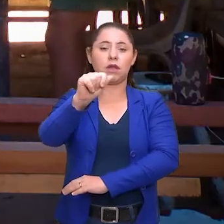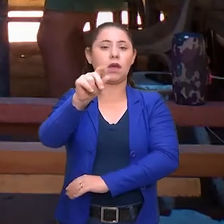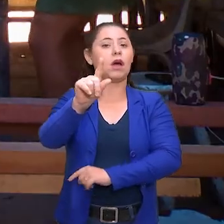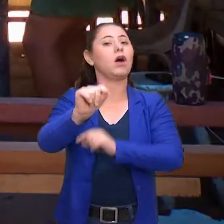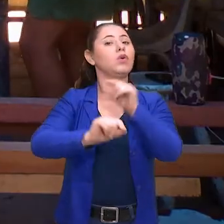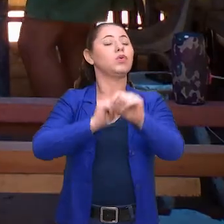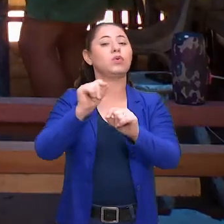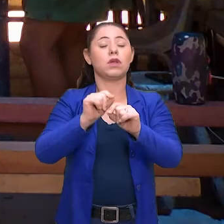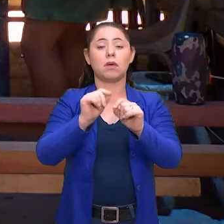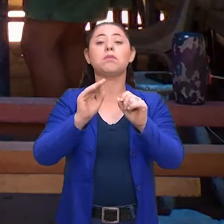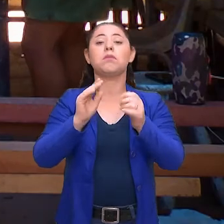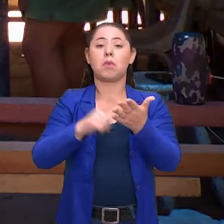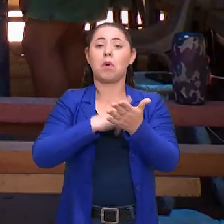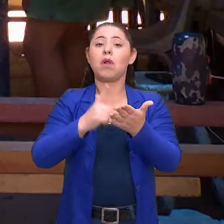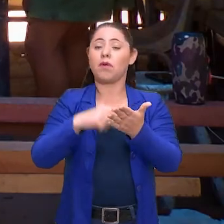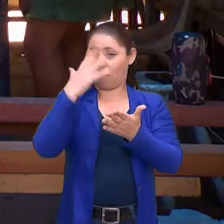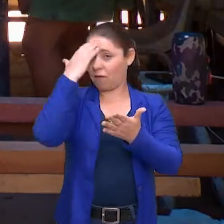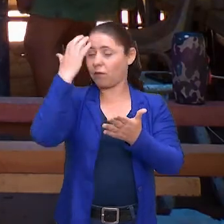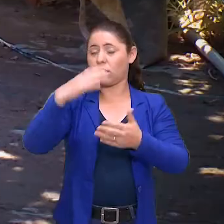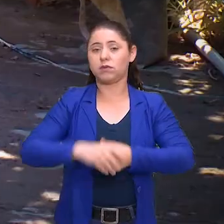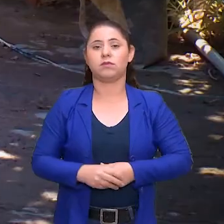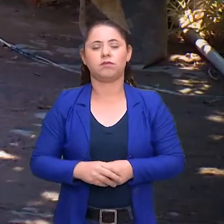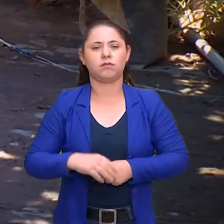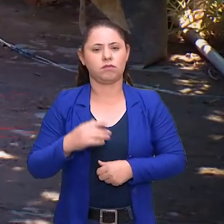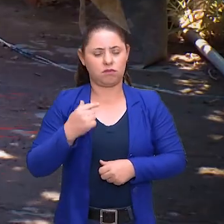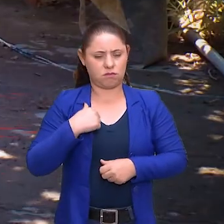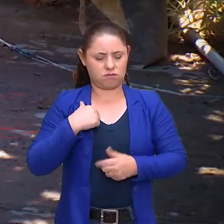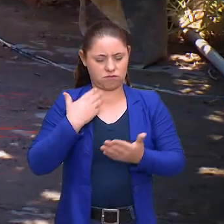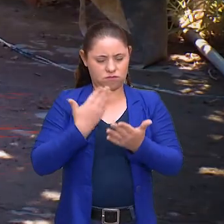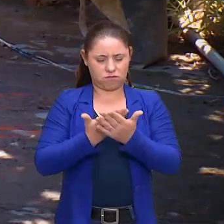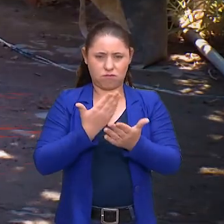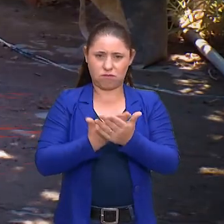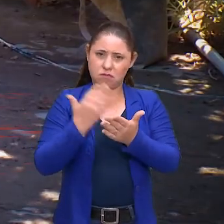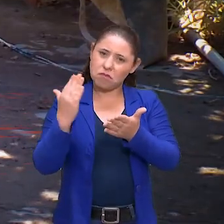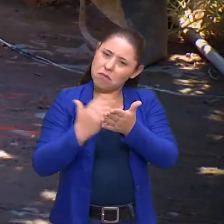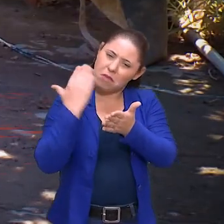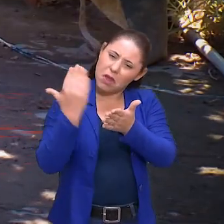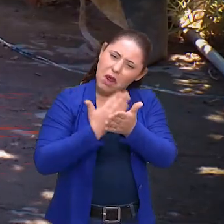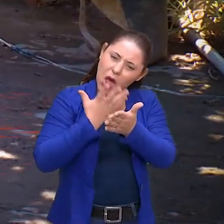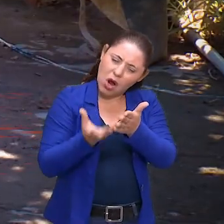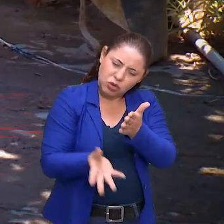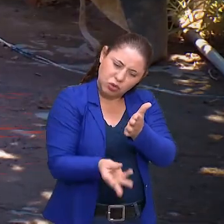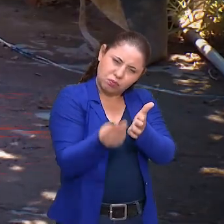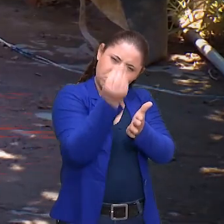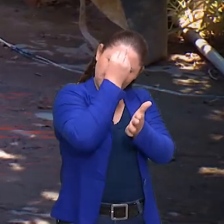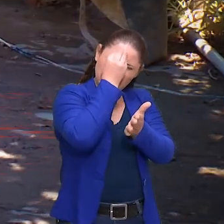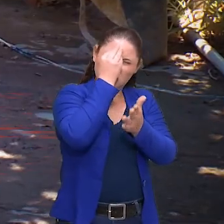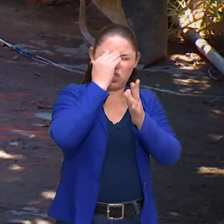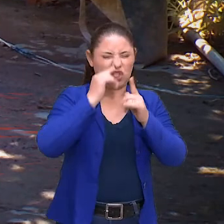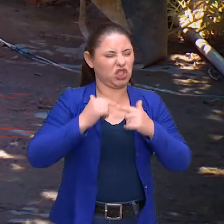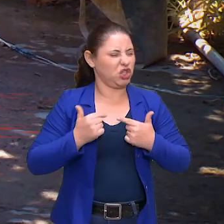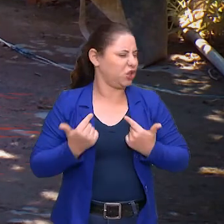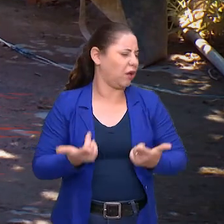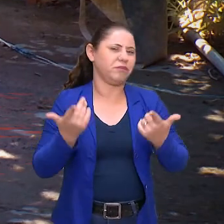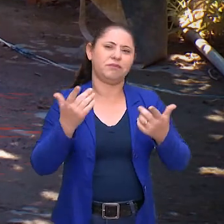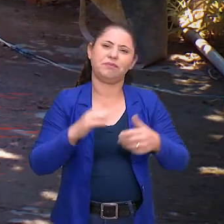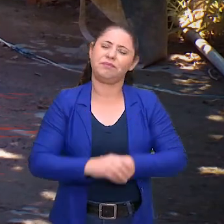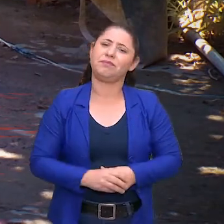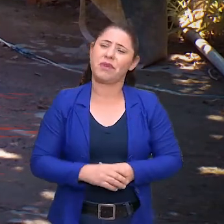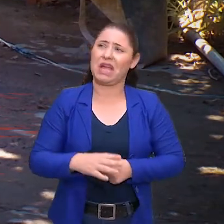inclusive pode entrar no livro dos recordes. Eu estudei muito na minha vida. Estudar aquele livro do Decoreba é